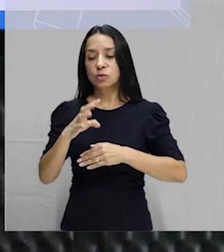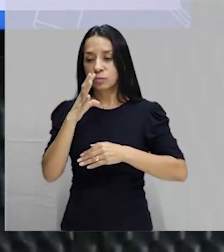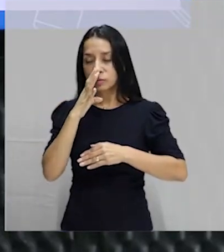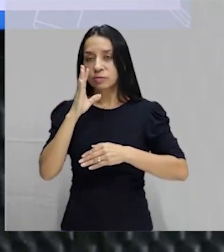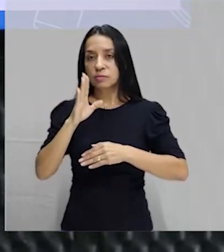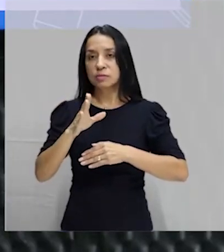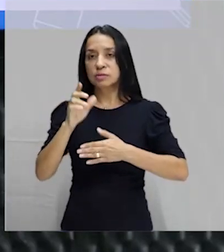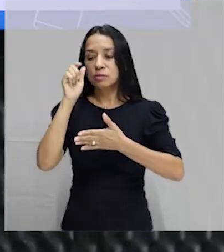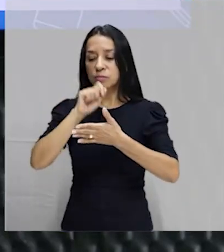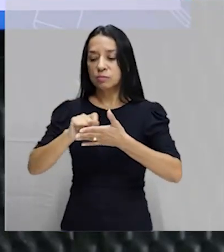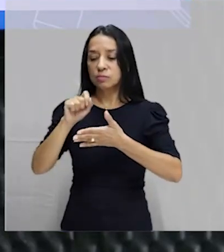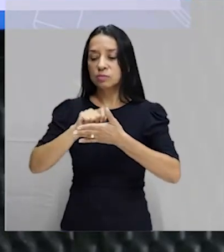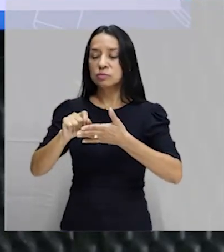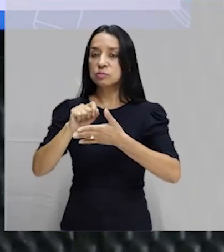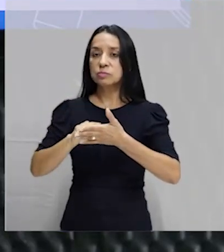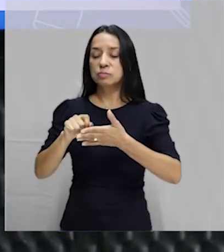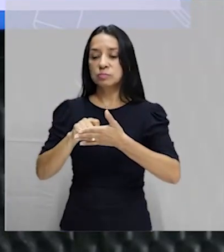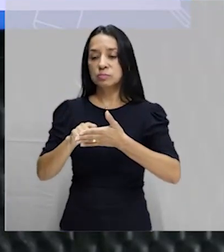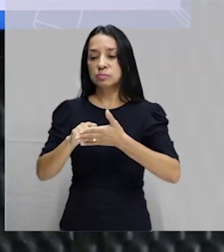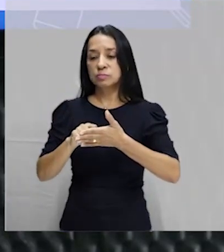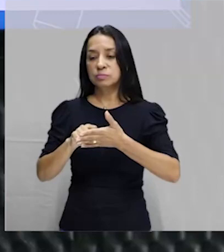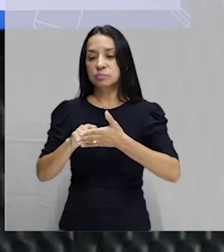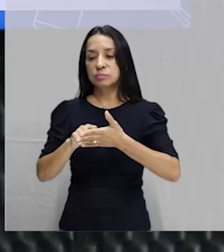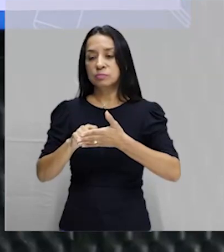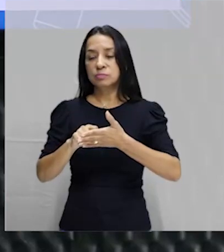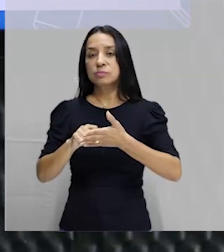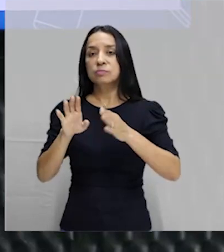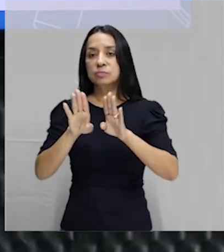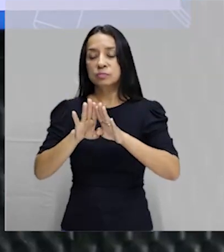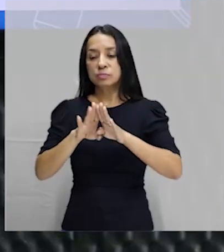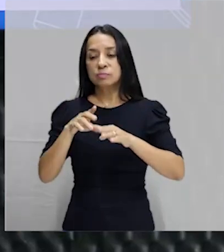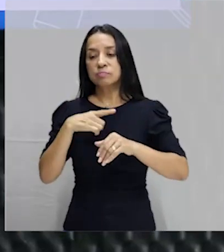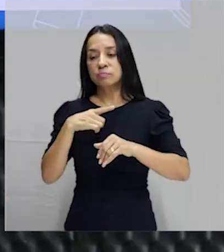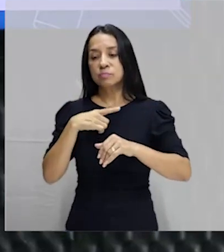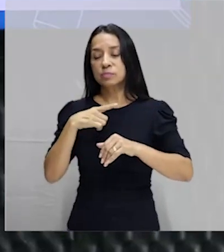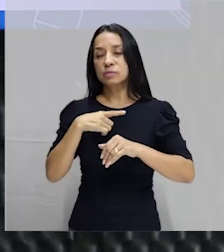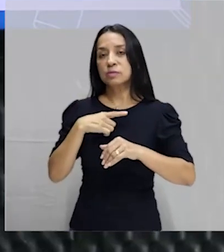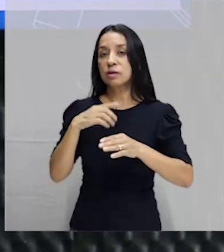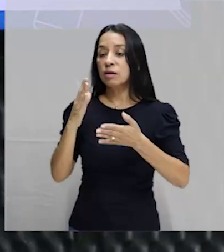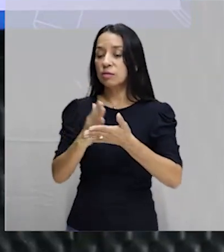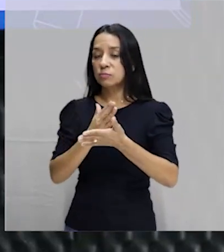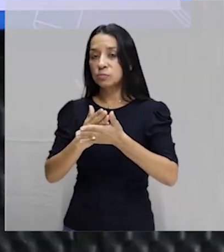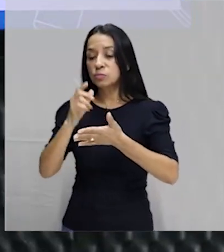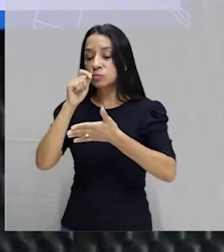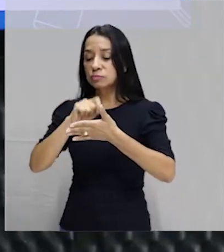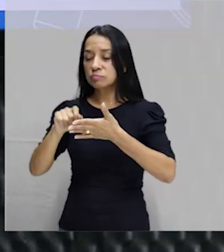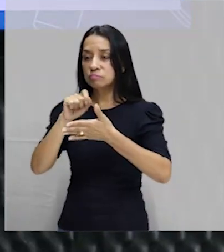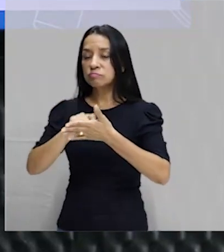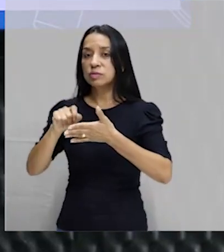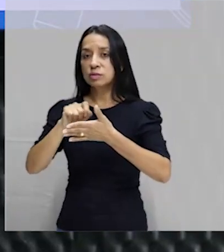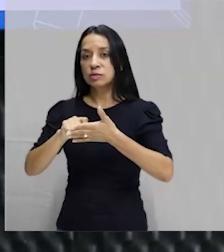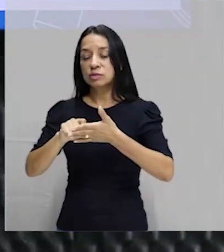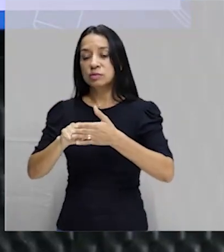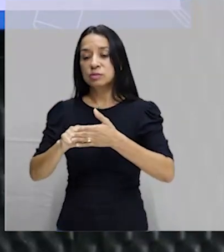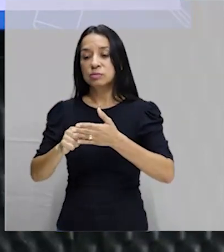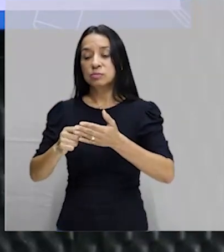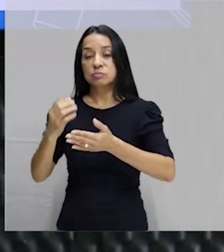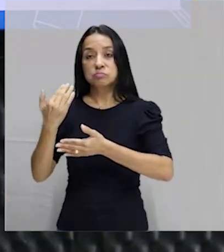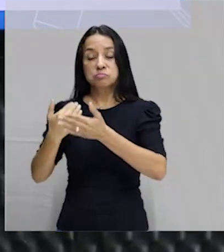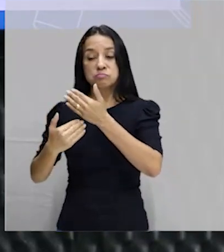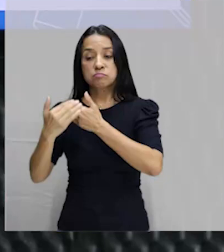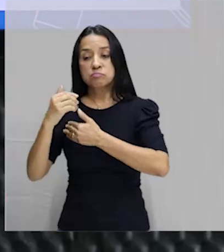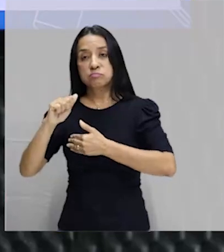apesar também da existência de registros arqueológicos. Documentos arqueológicos se fazem